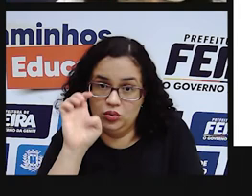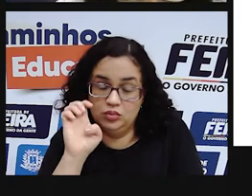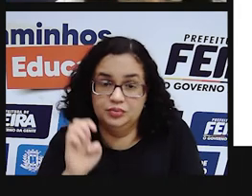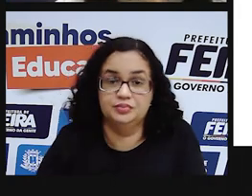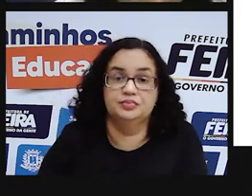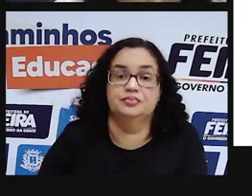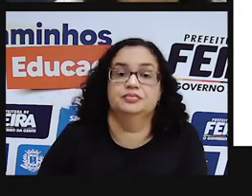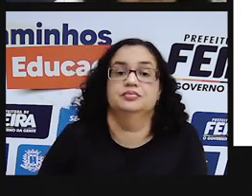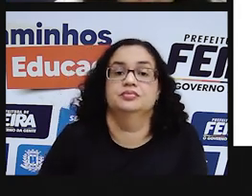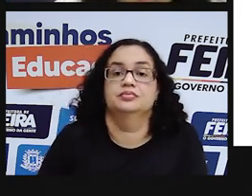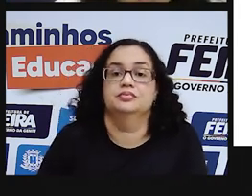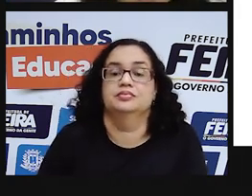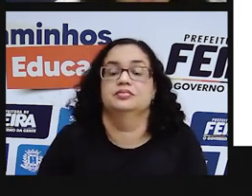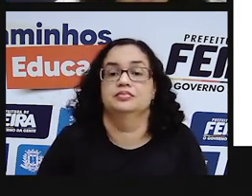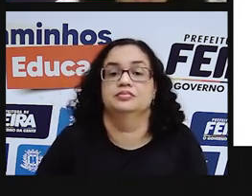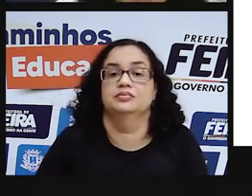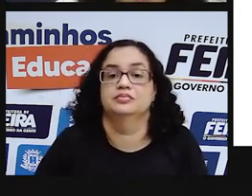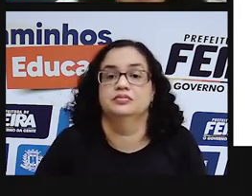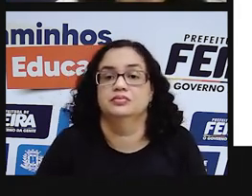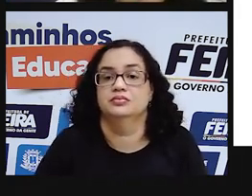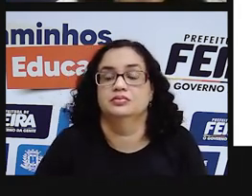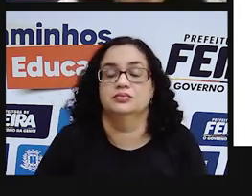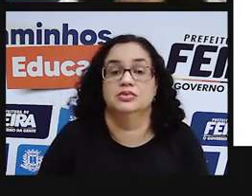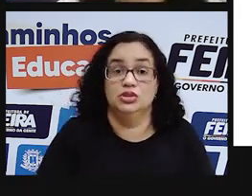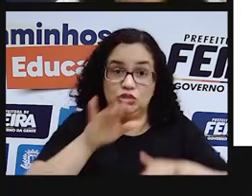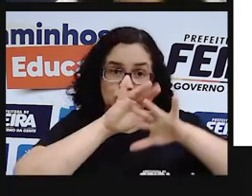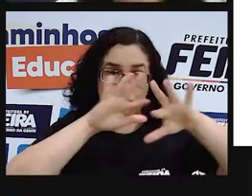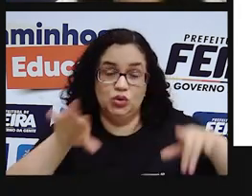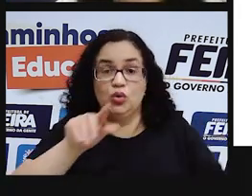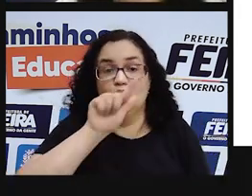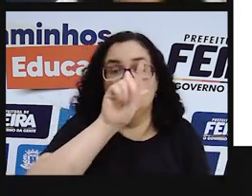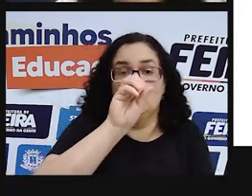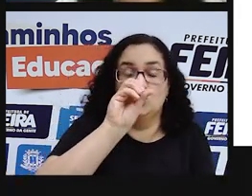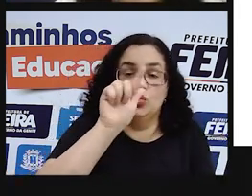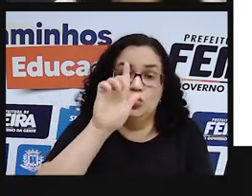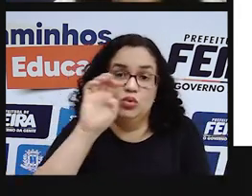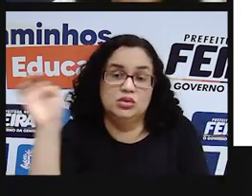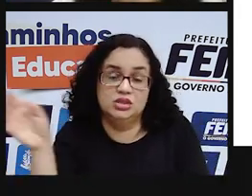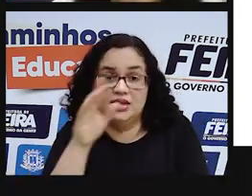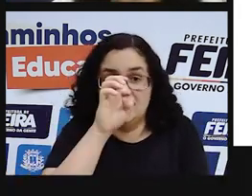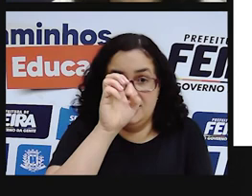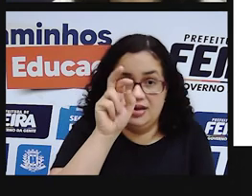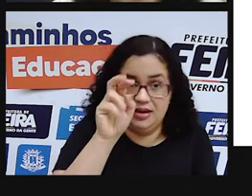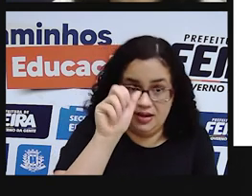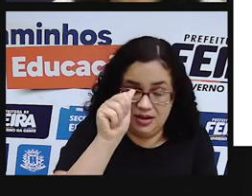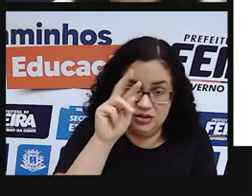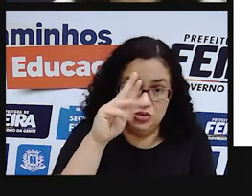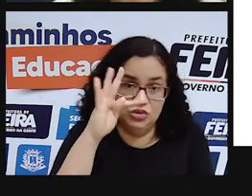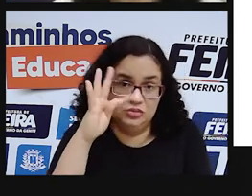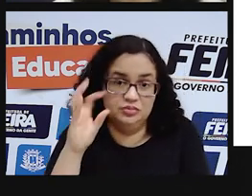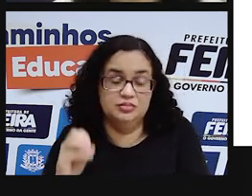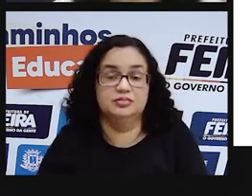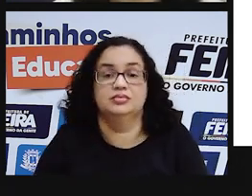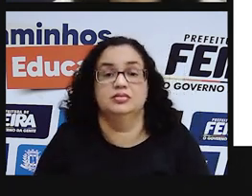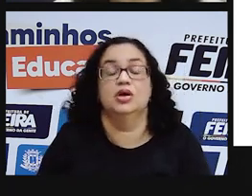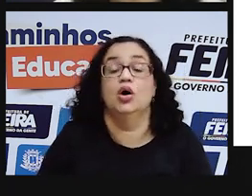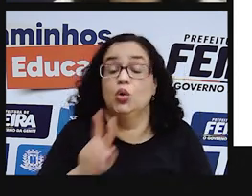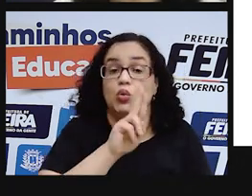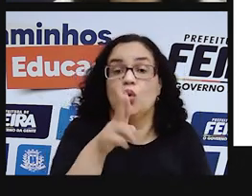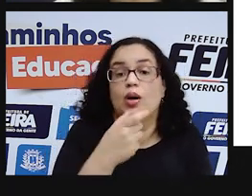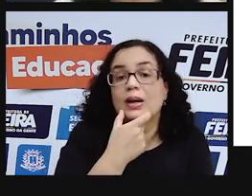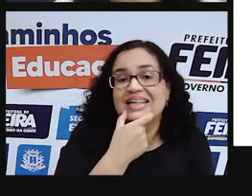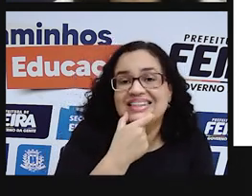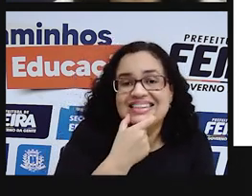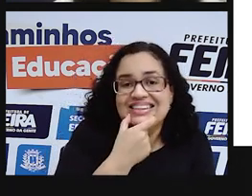cedo né E aí a gente digital Google lift para anunciar assim mas é um nome em inglês